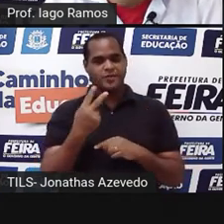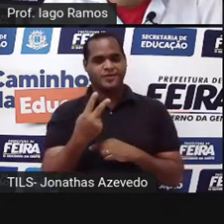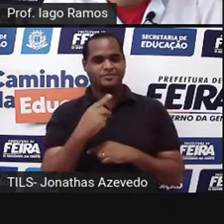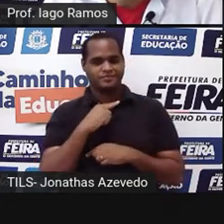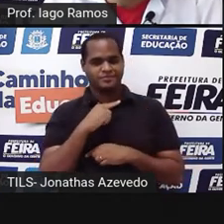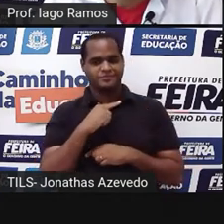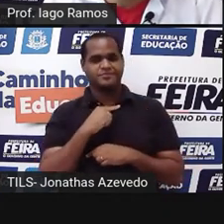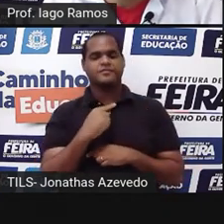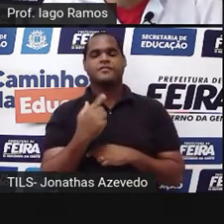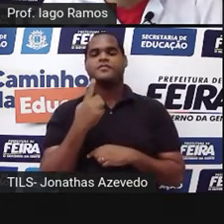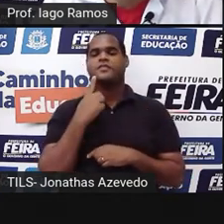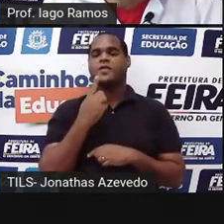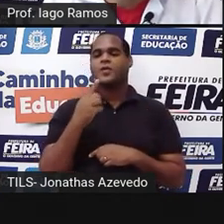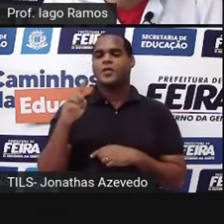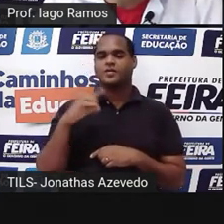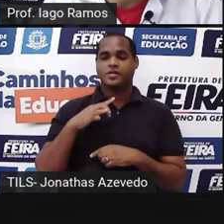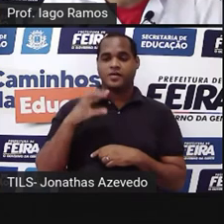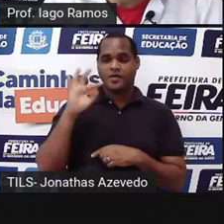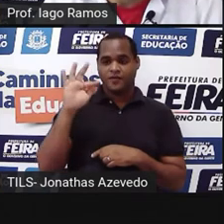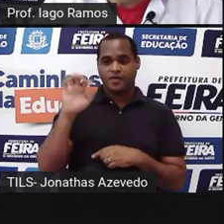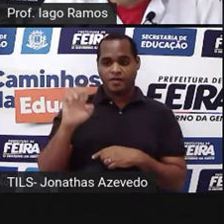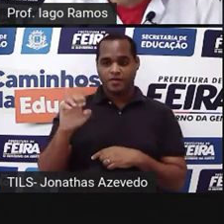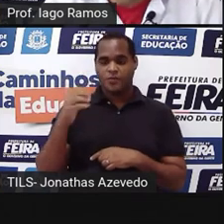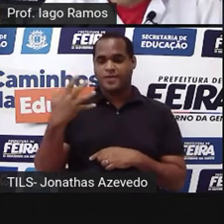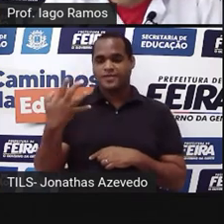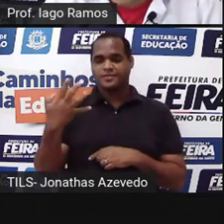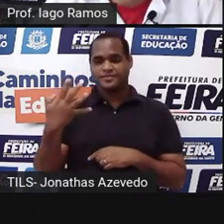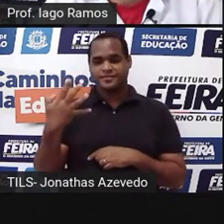2. No maior, FE, 4.